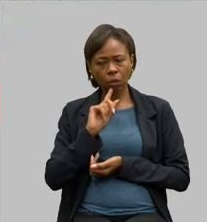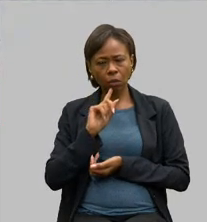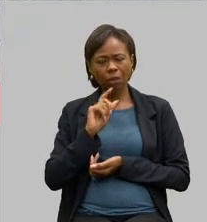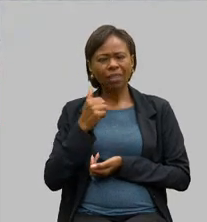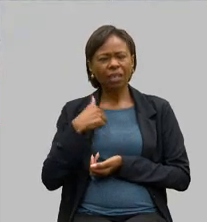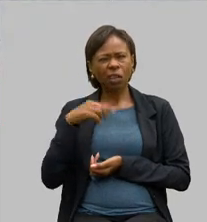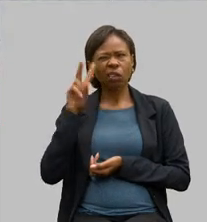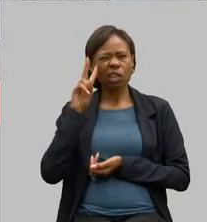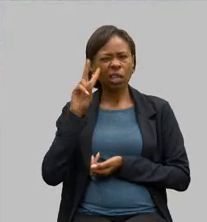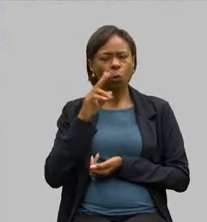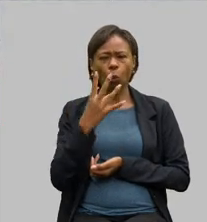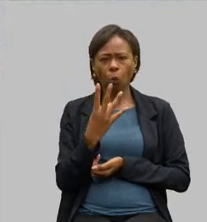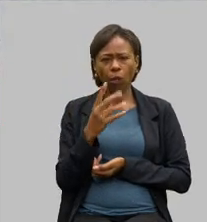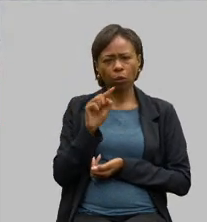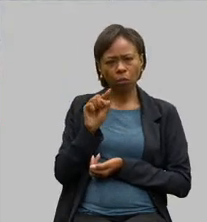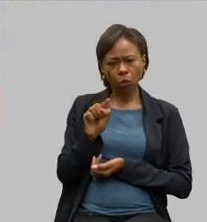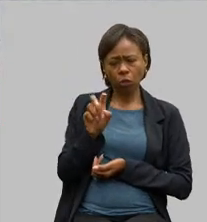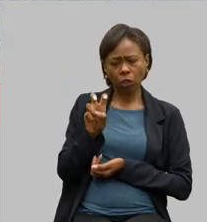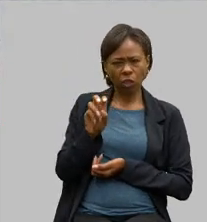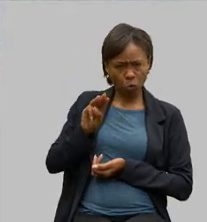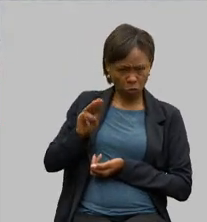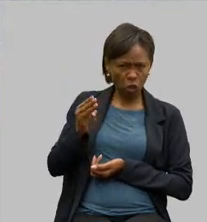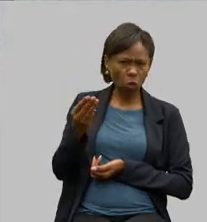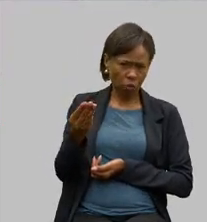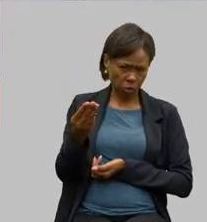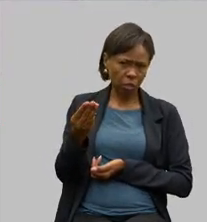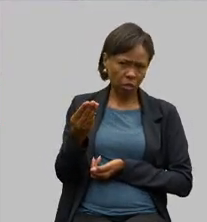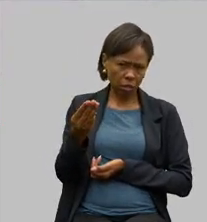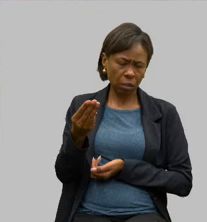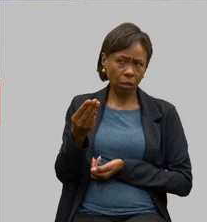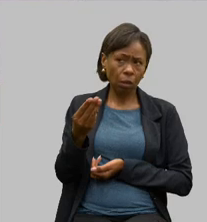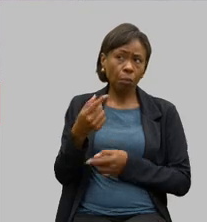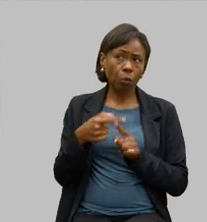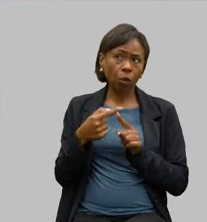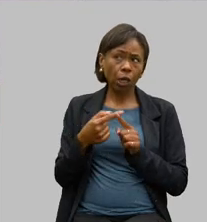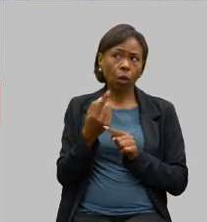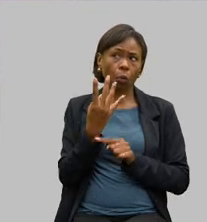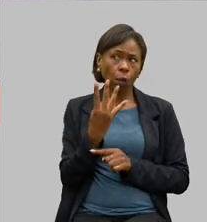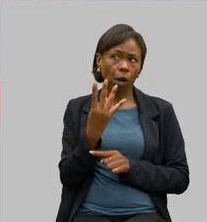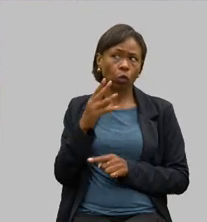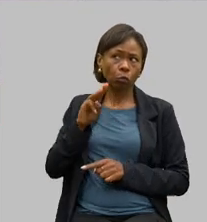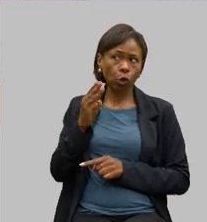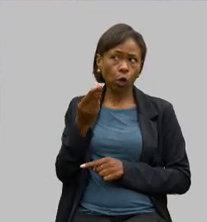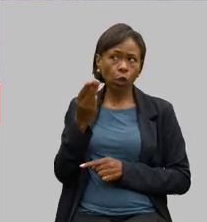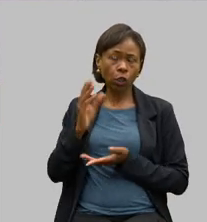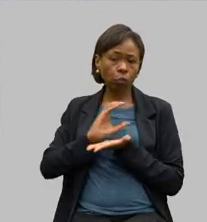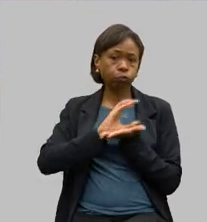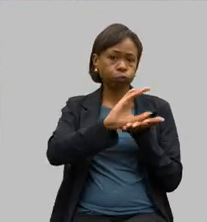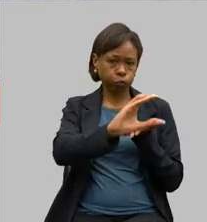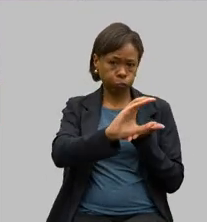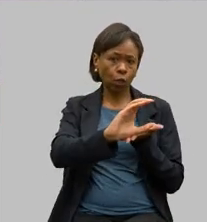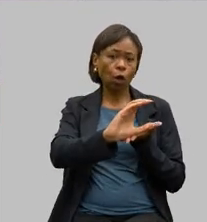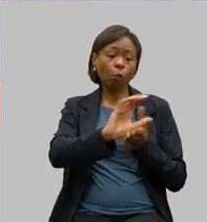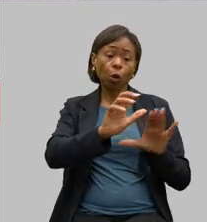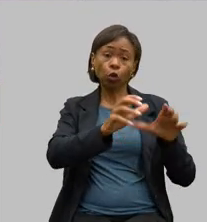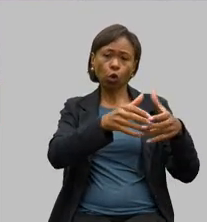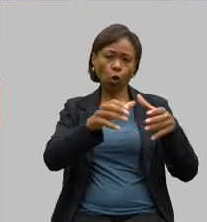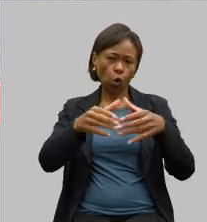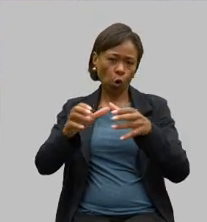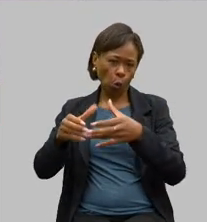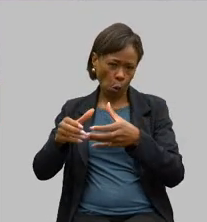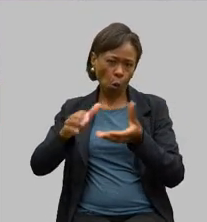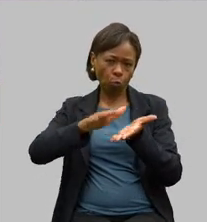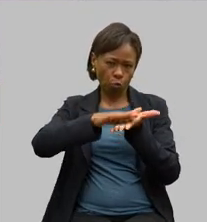lembro de 4.5 milhões foi o Convênio porque 4 milhões nós transferimos diretamente pros Blocos para fazer Avenida sonorizada eu acho que foram